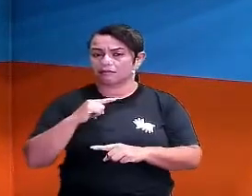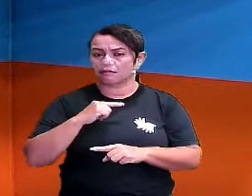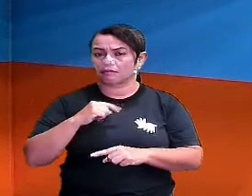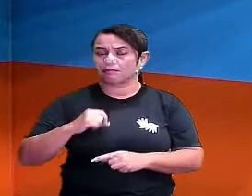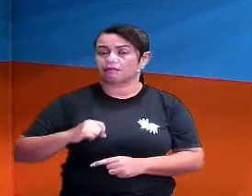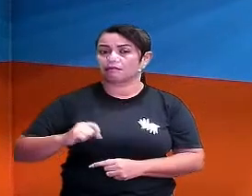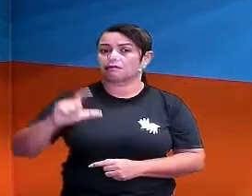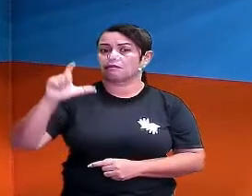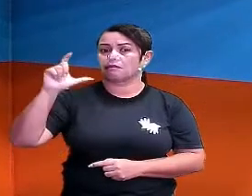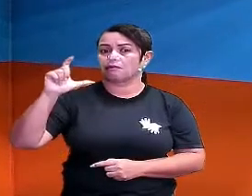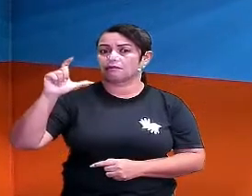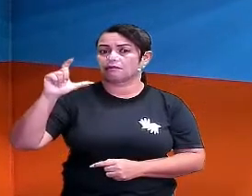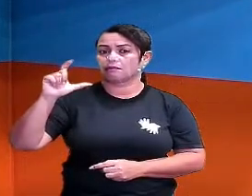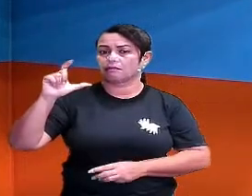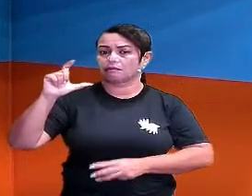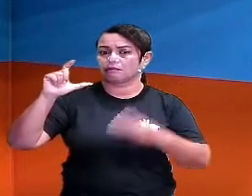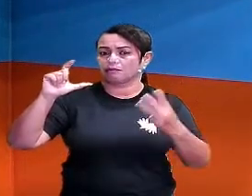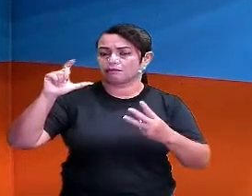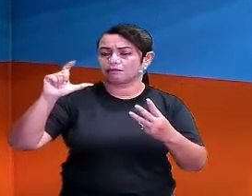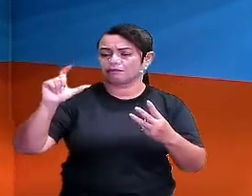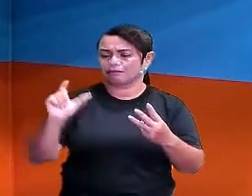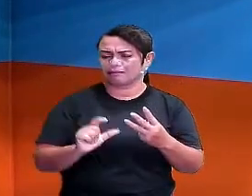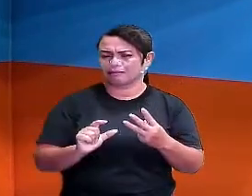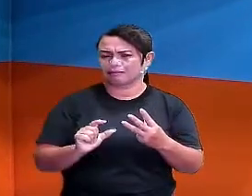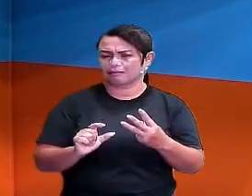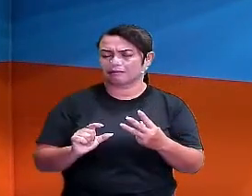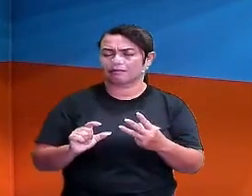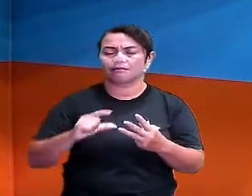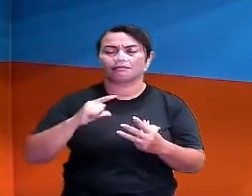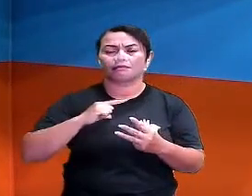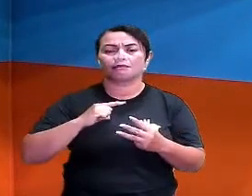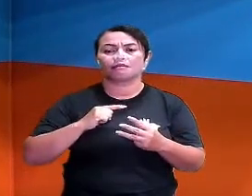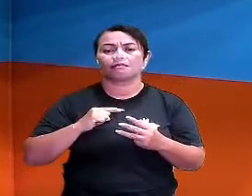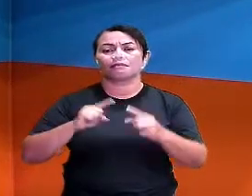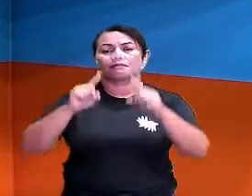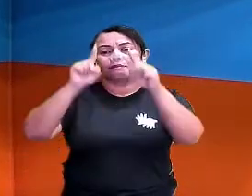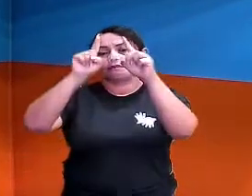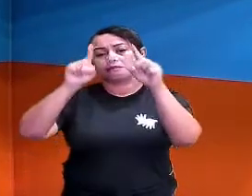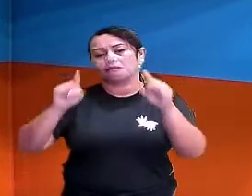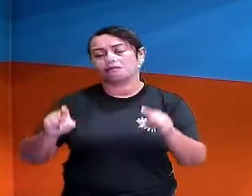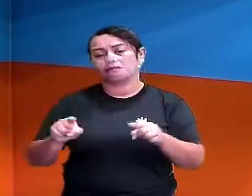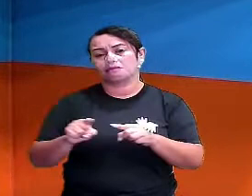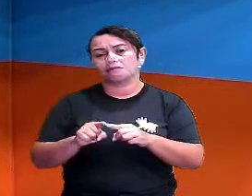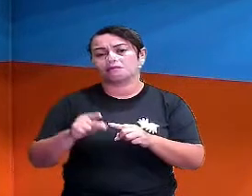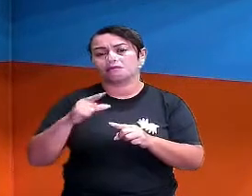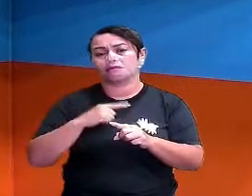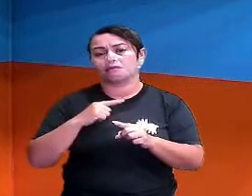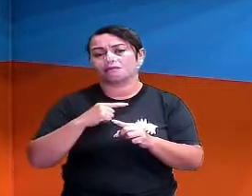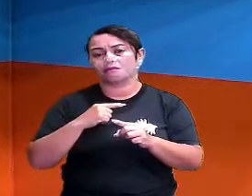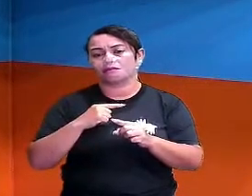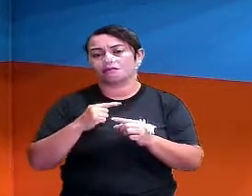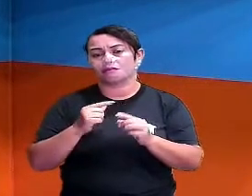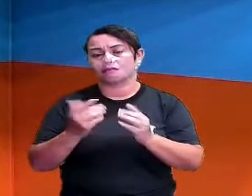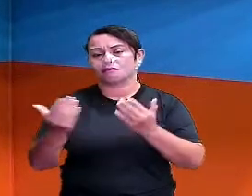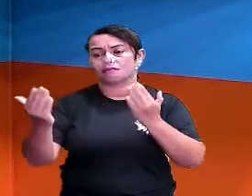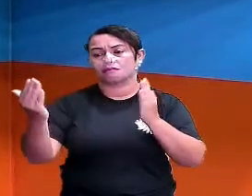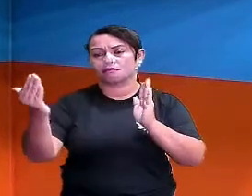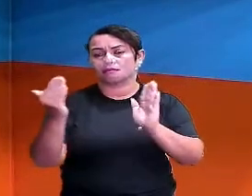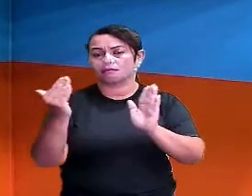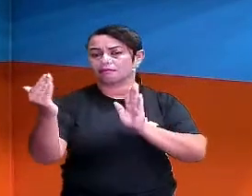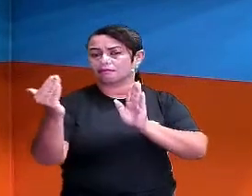terceiro lado. O maior lado de um triângulo é sempre oposto a seu maior